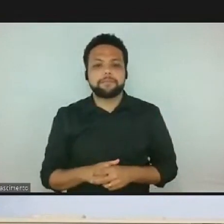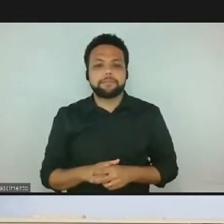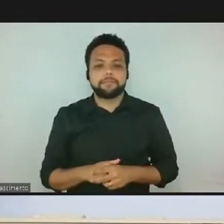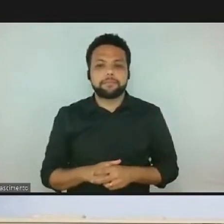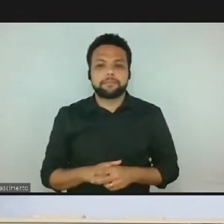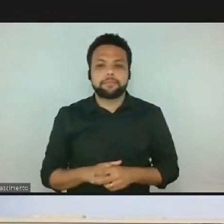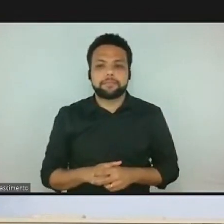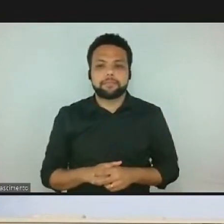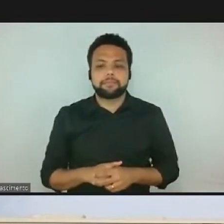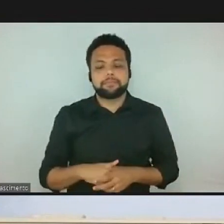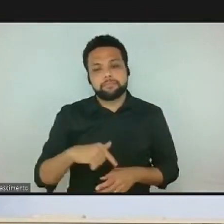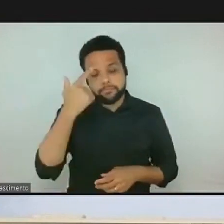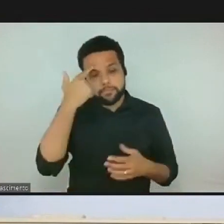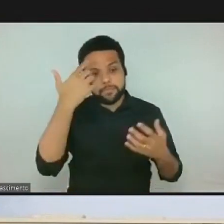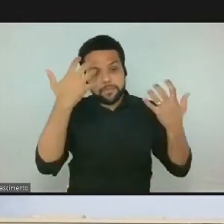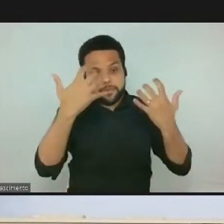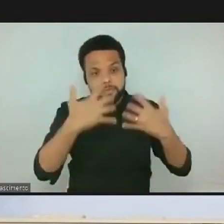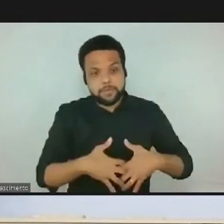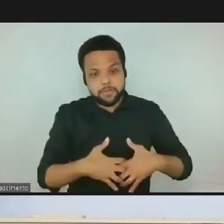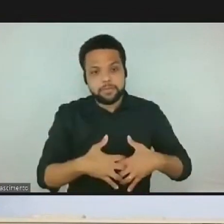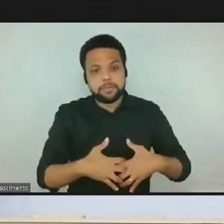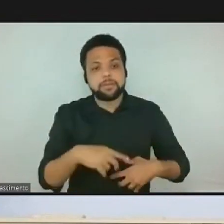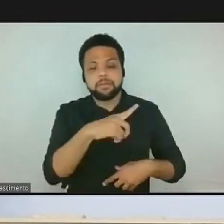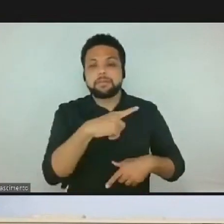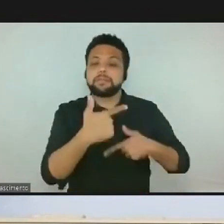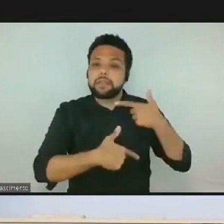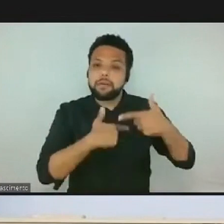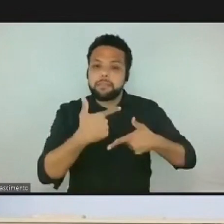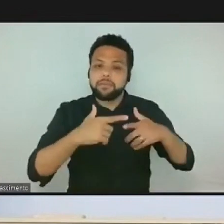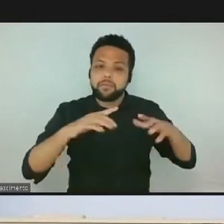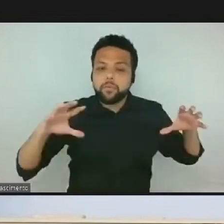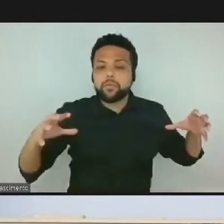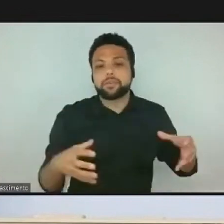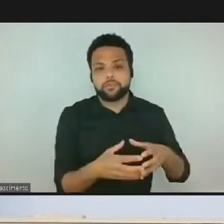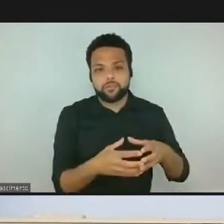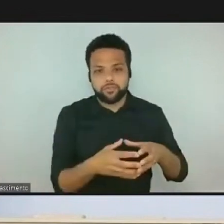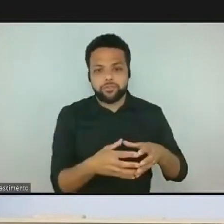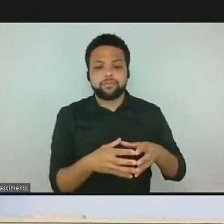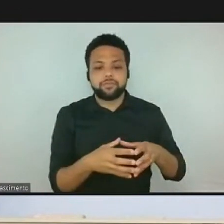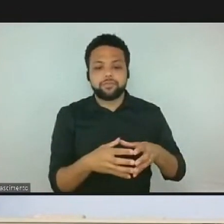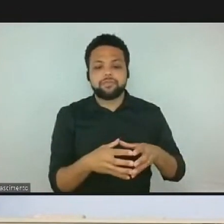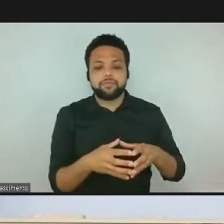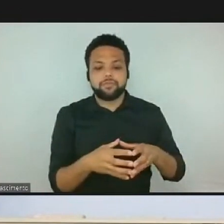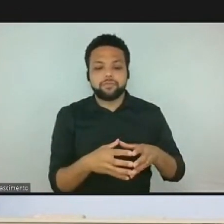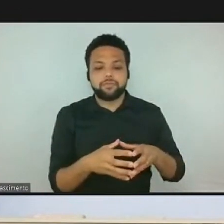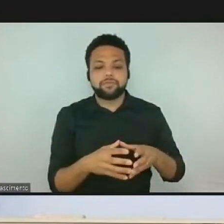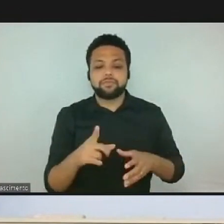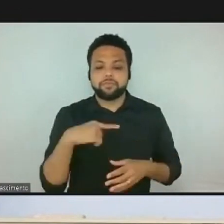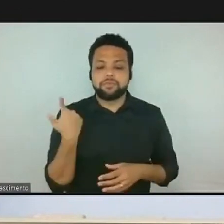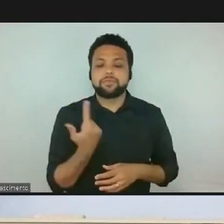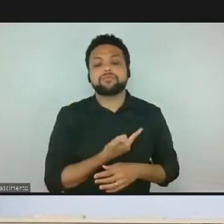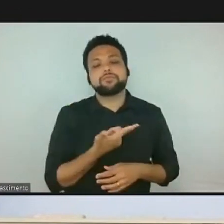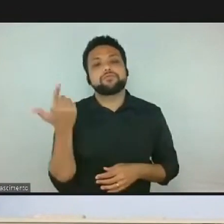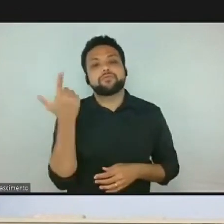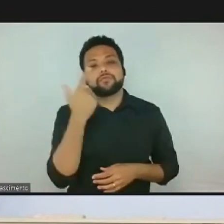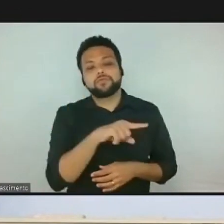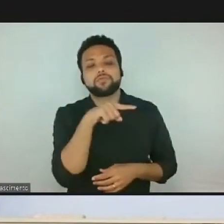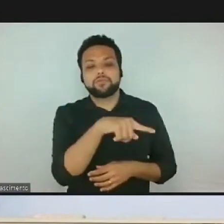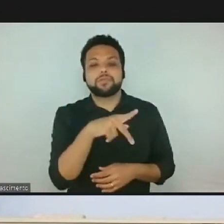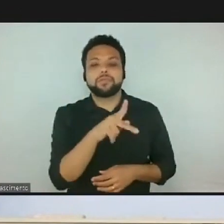nessa reflexão e nesse trabalho coletivo, nós chegamos a esse